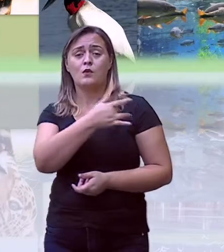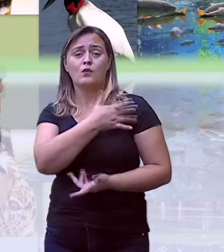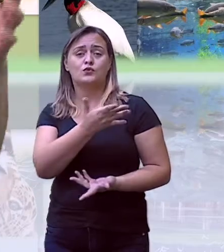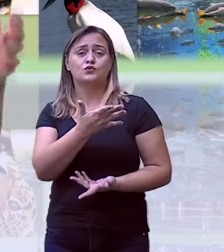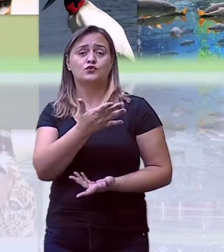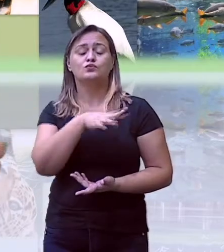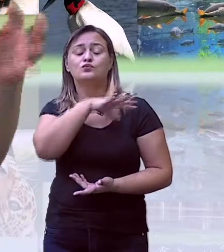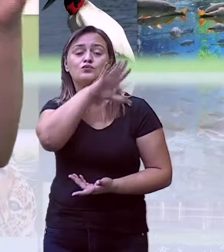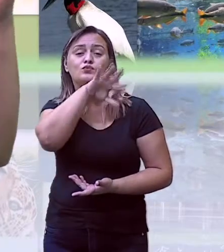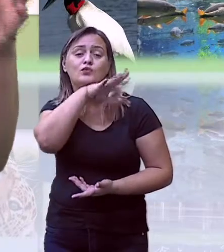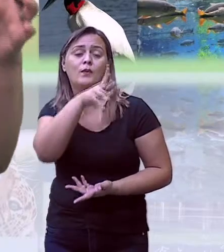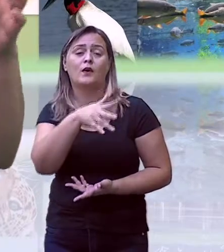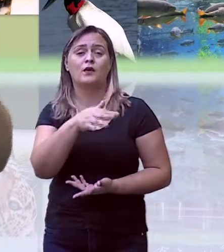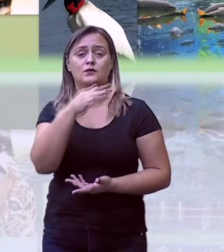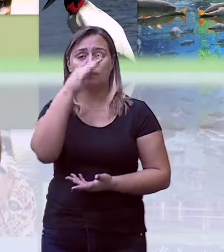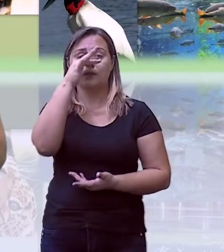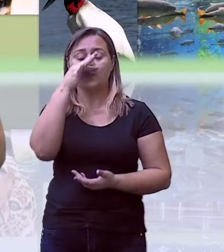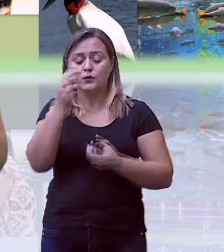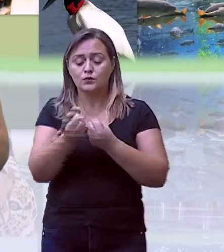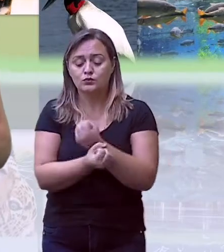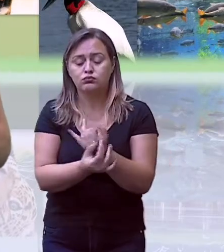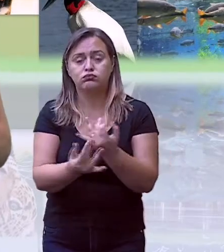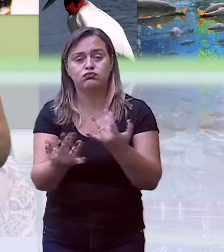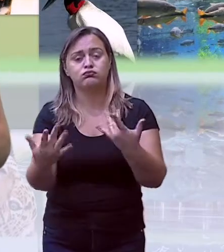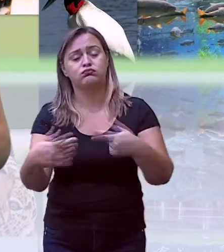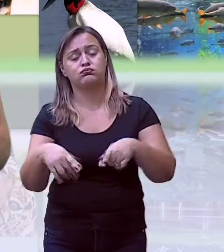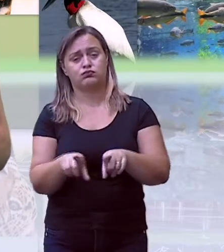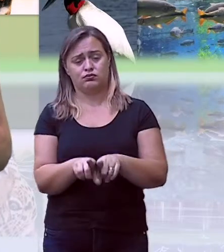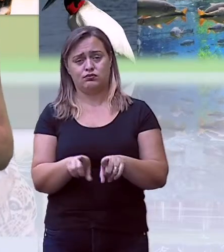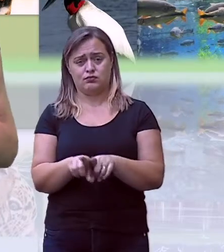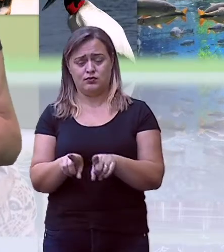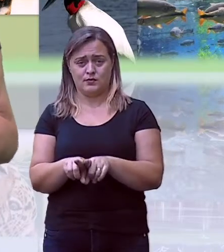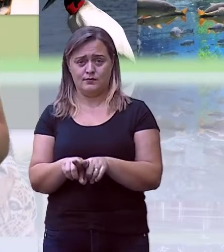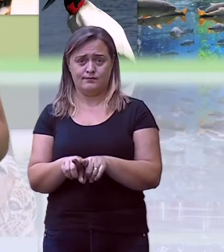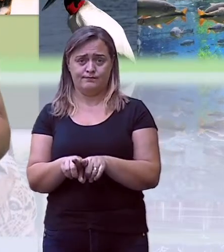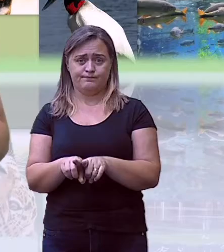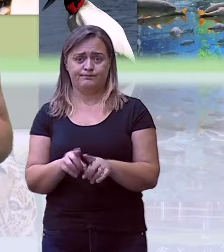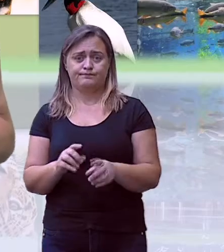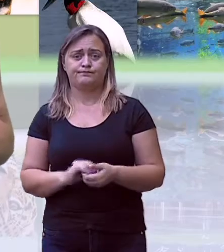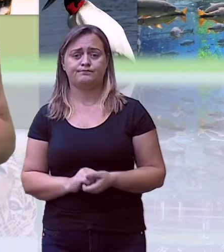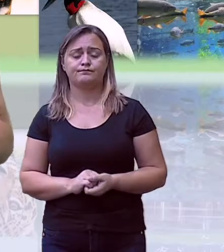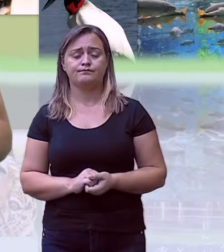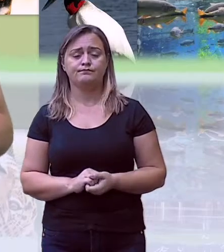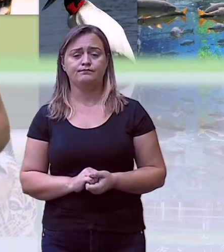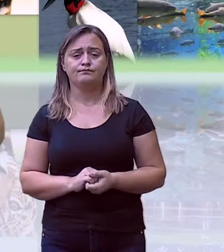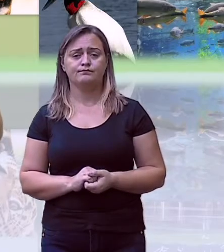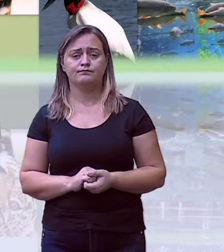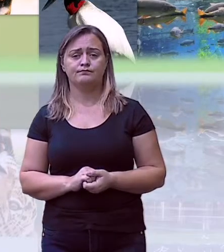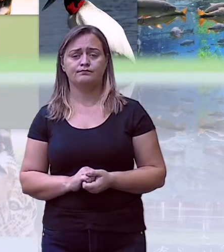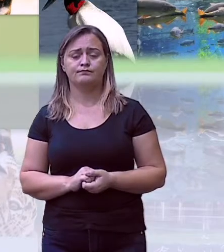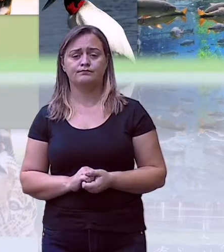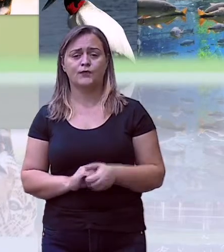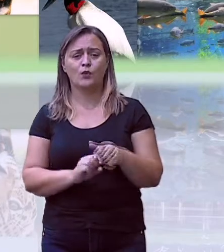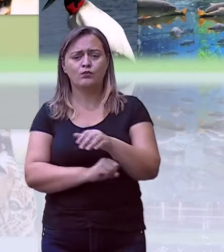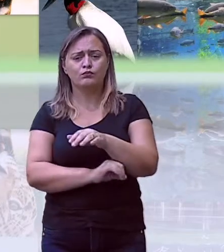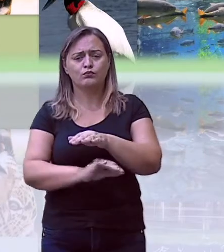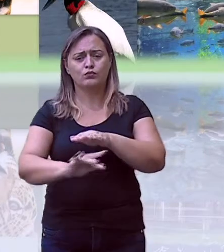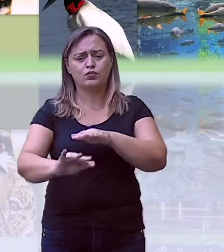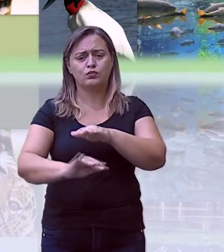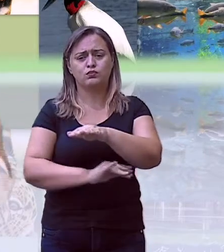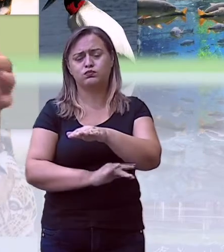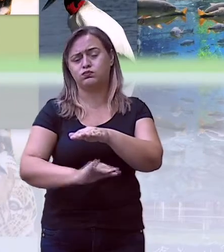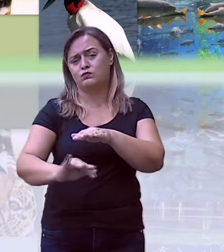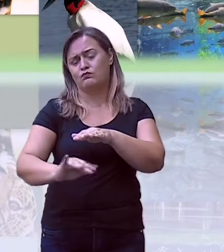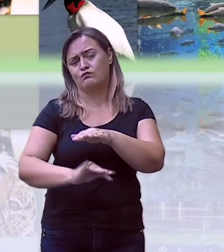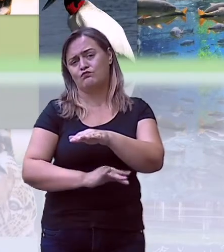grandiosa em grandes partes do rio do Pantanal. O Pantanal, ou o Complexo do Pantanal,